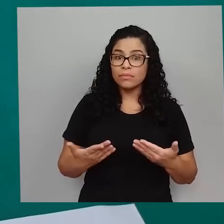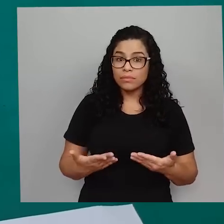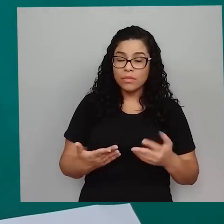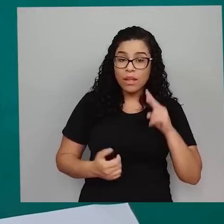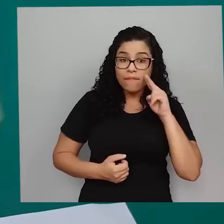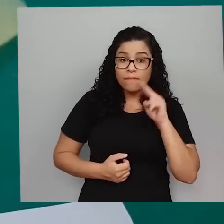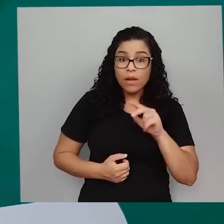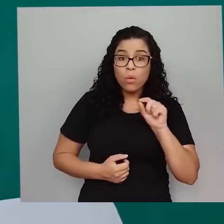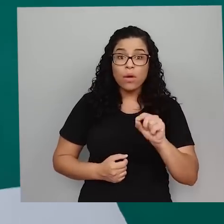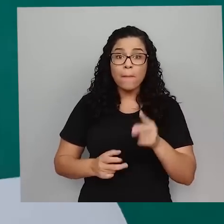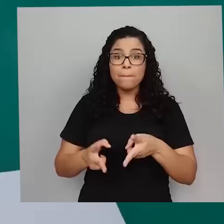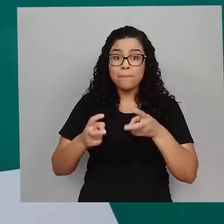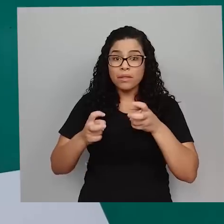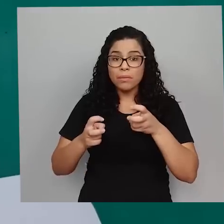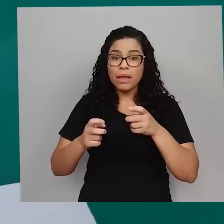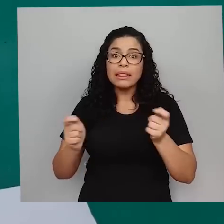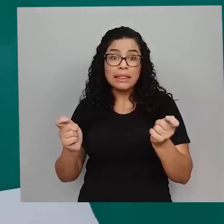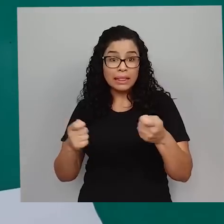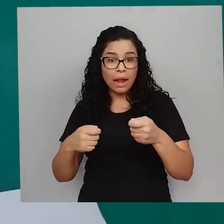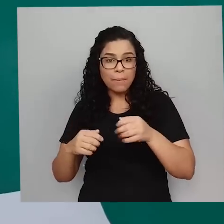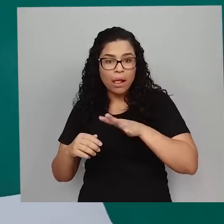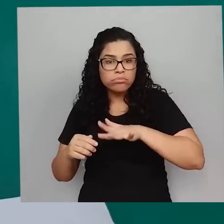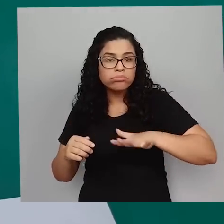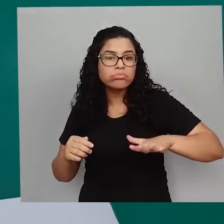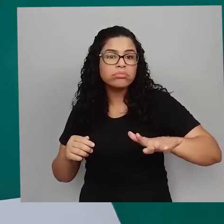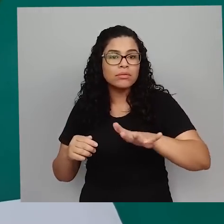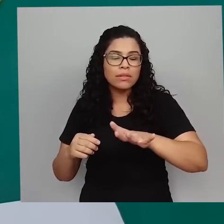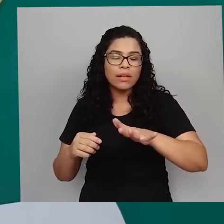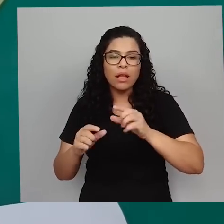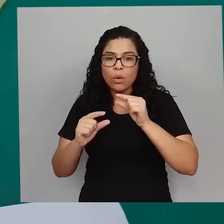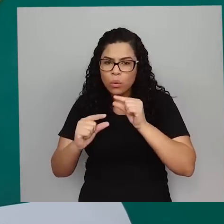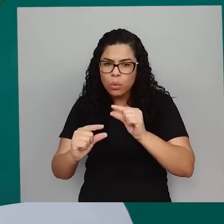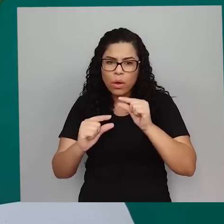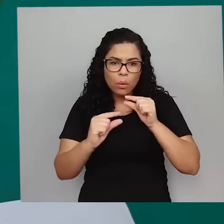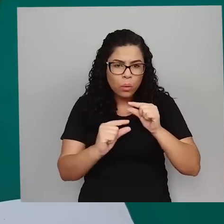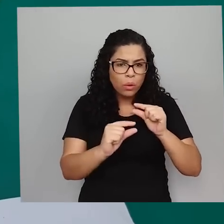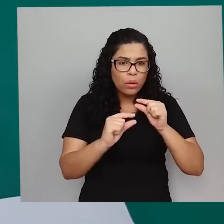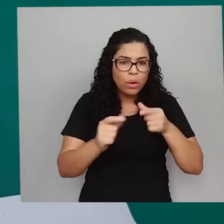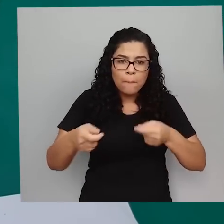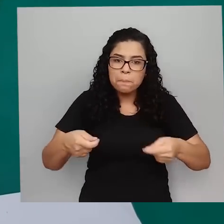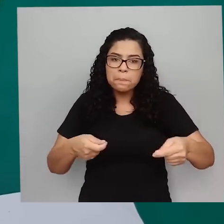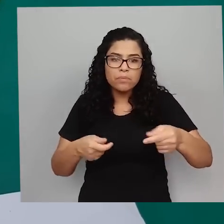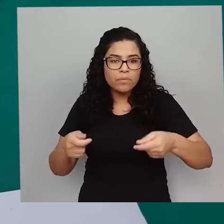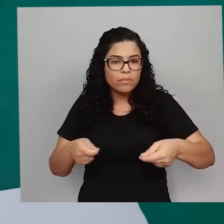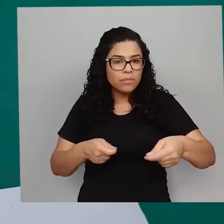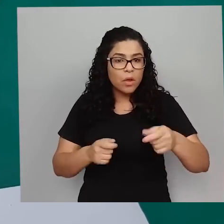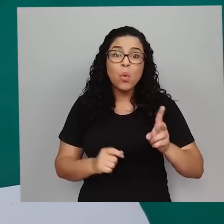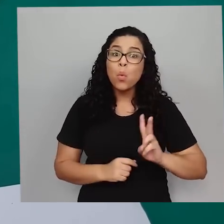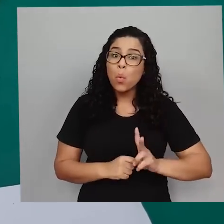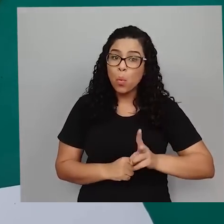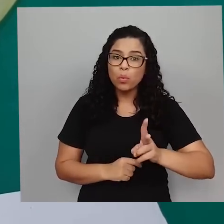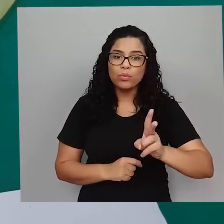Quando vocês verem que a tinta ainda vai dando para espalhar, vocês vão virando a folha.